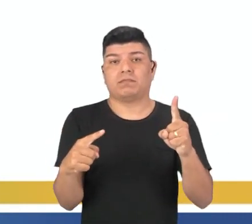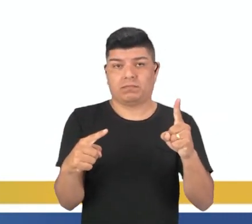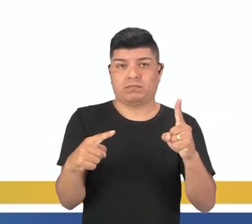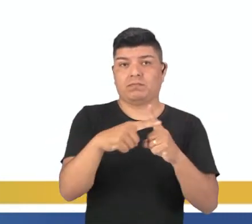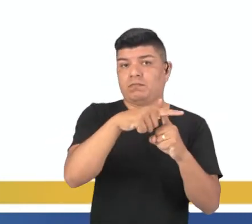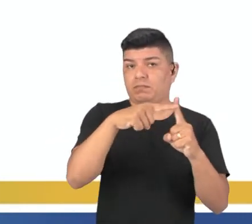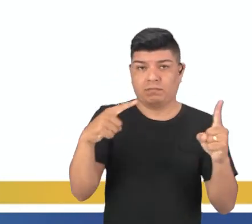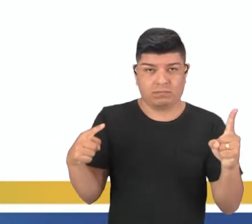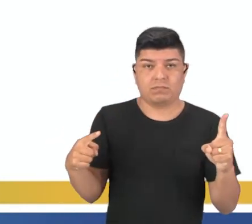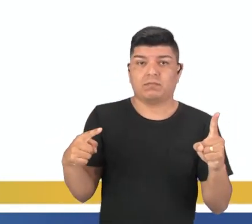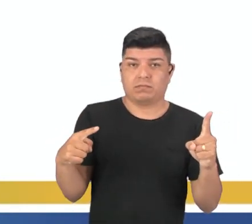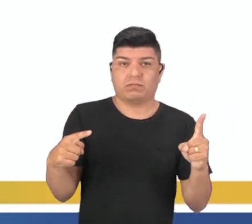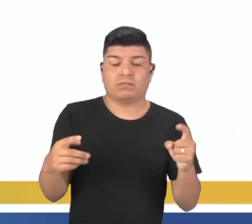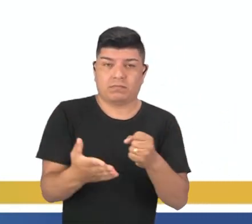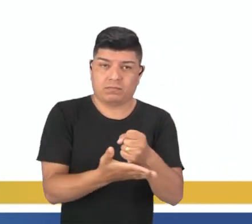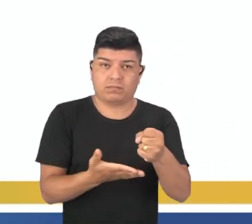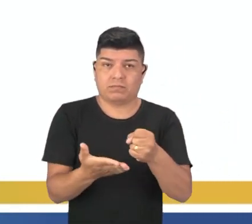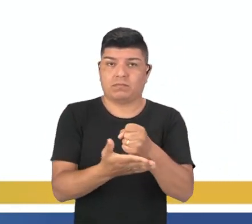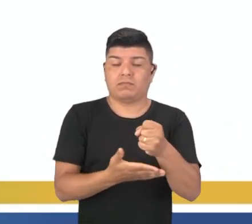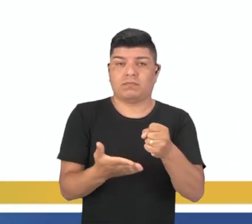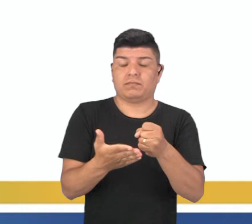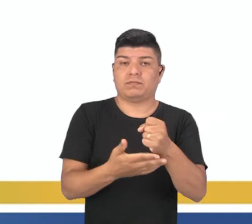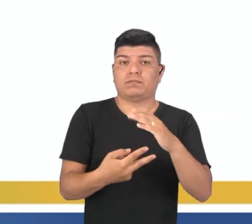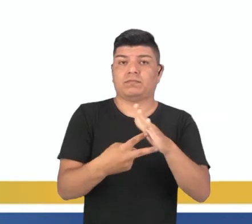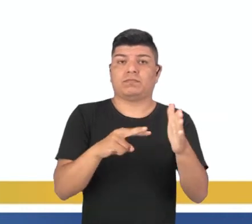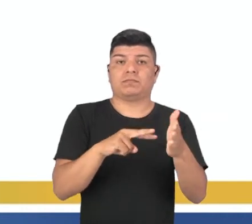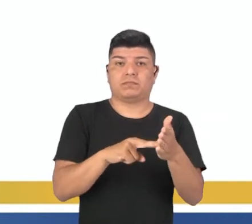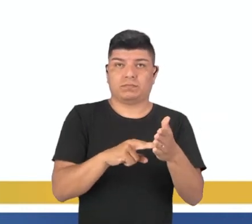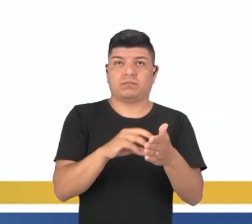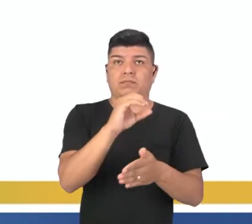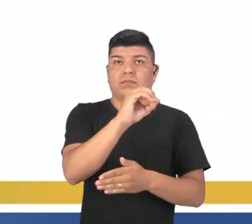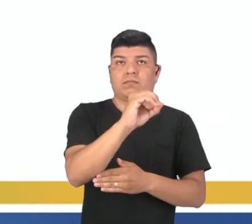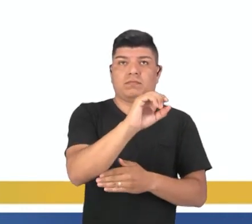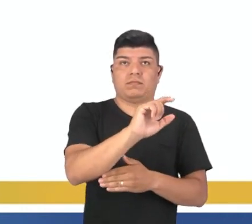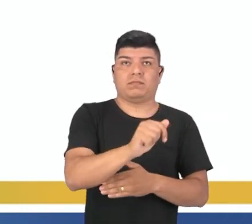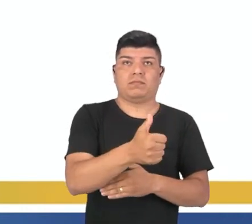né? Metade do diâmetro da base. Ou seja,